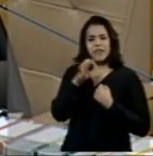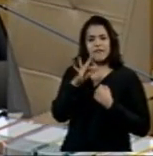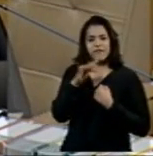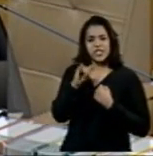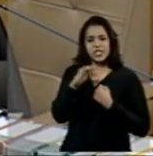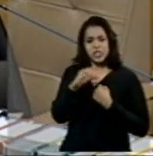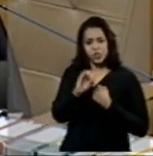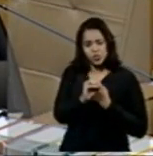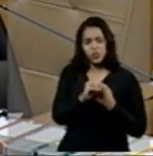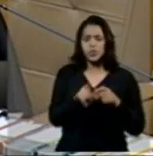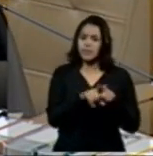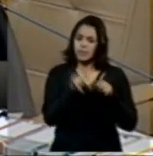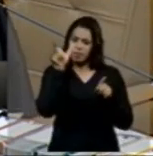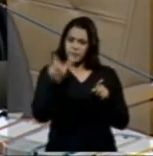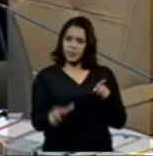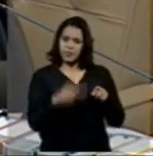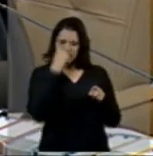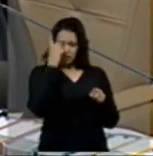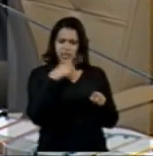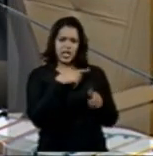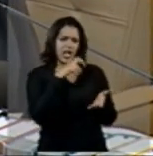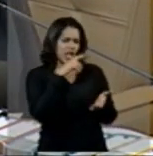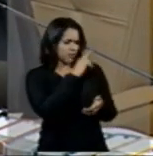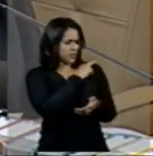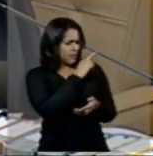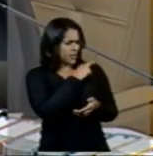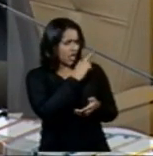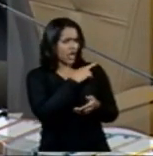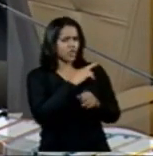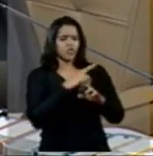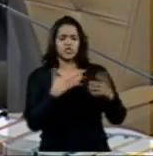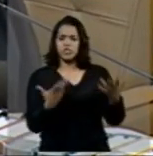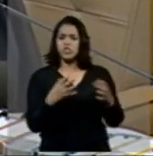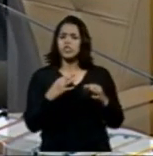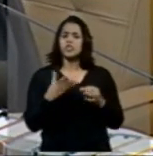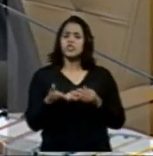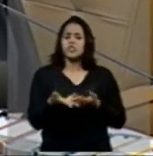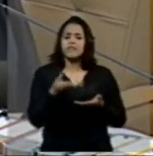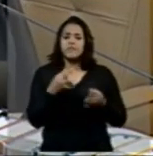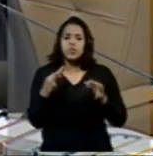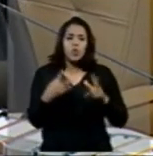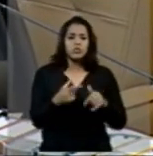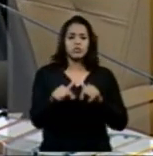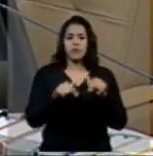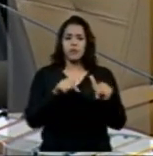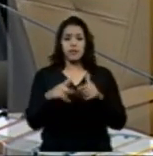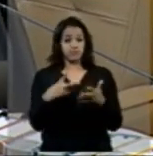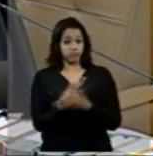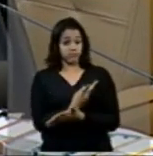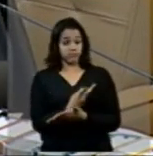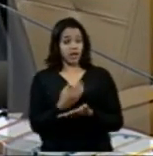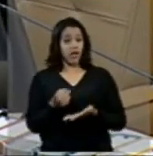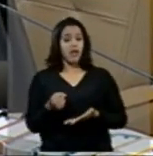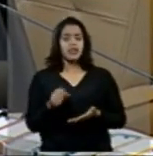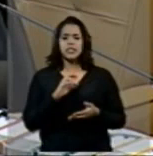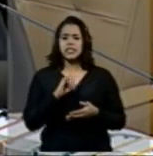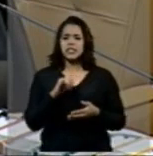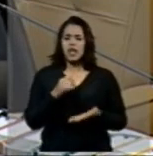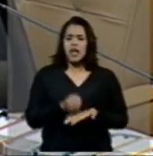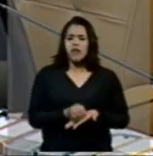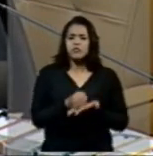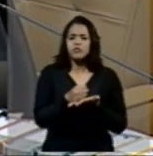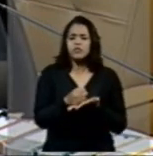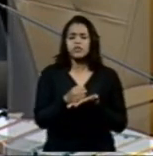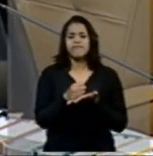responsabiliza socialmente pelas diversas retribuições e contrapartidas do trabalho prestado. Auxilia-nos nessa compreensão